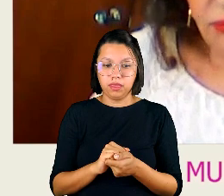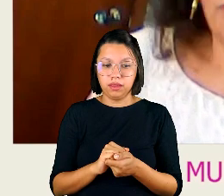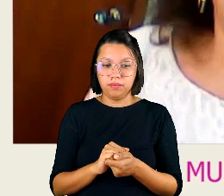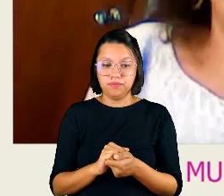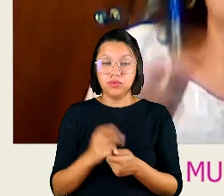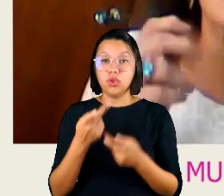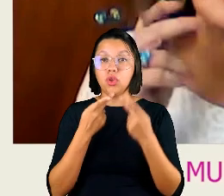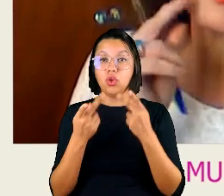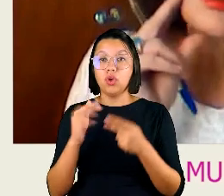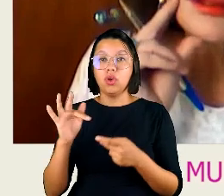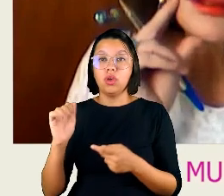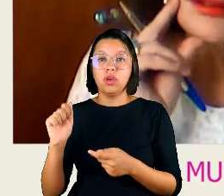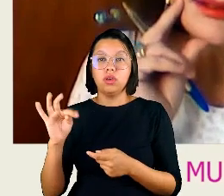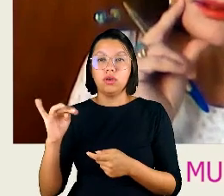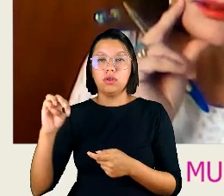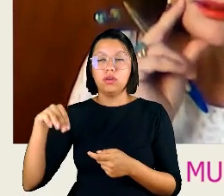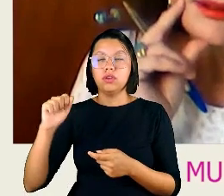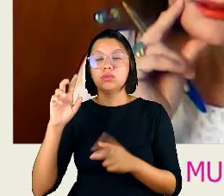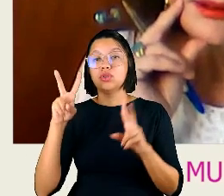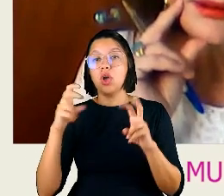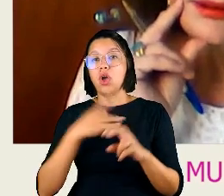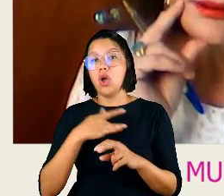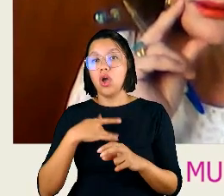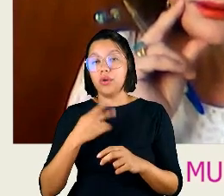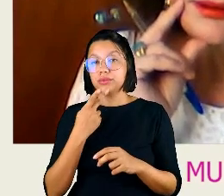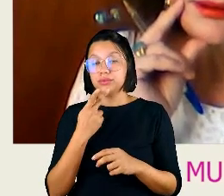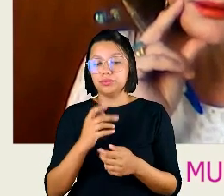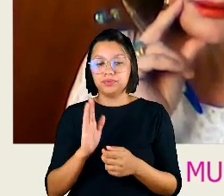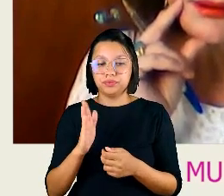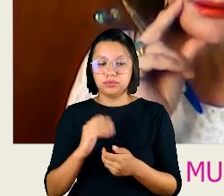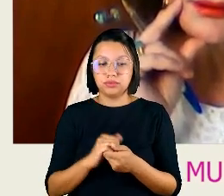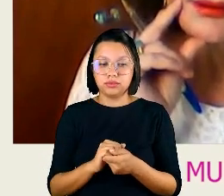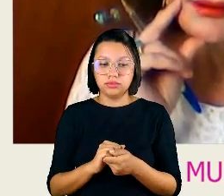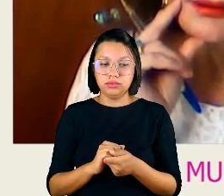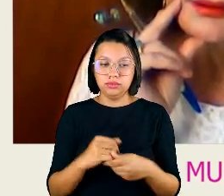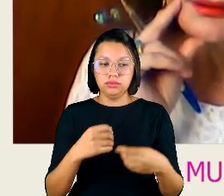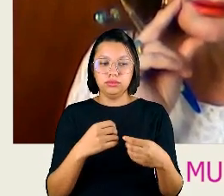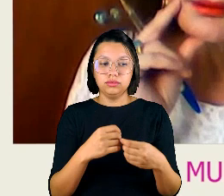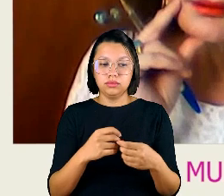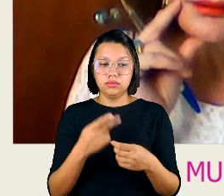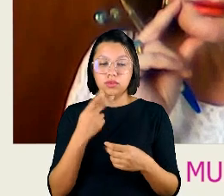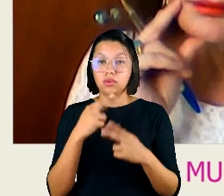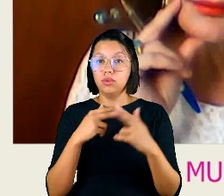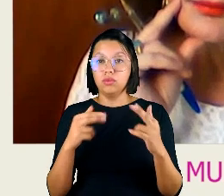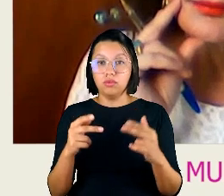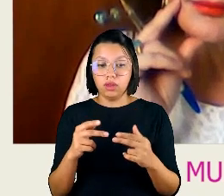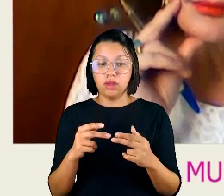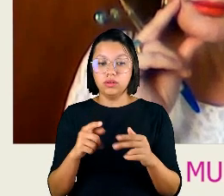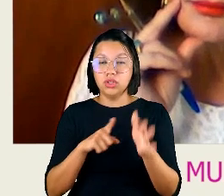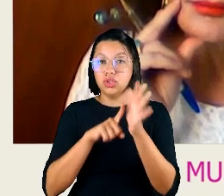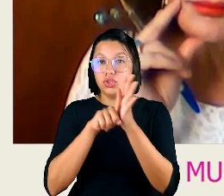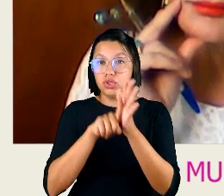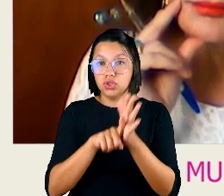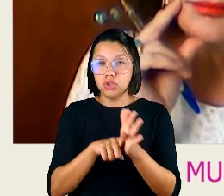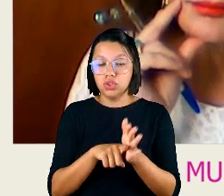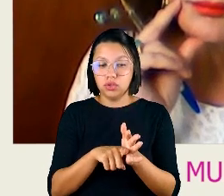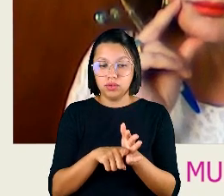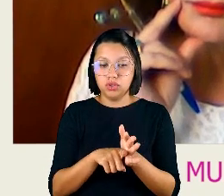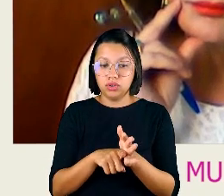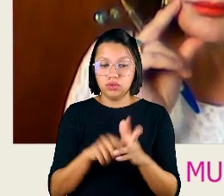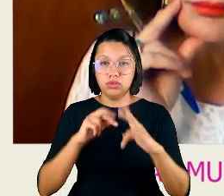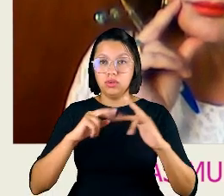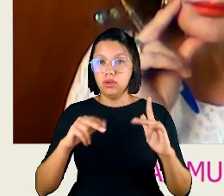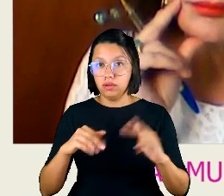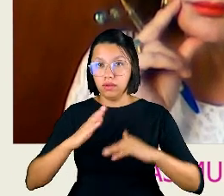sobre saúde, né? Então ela já mencionou vários pontos que a gente também está investigando e que várias profissionais da saúde